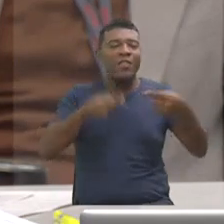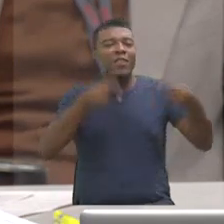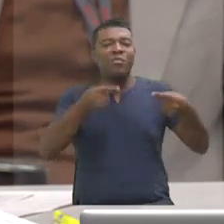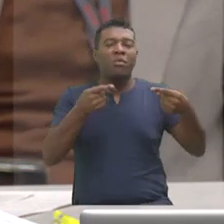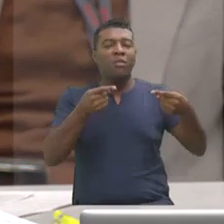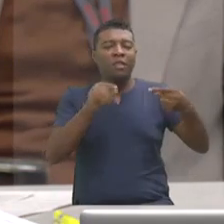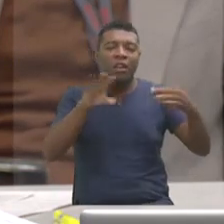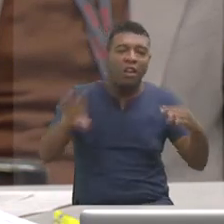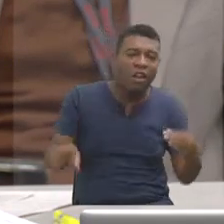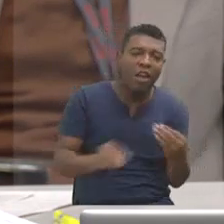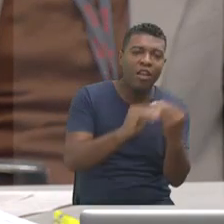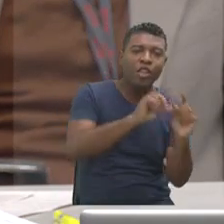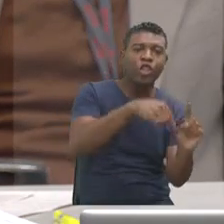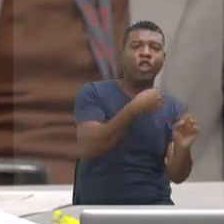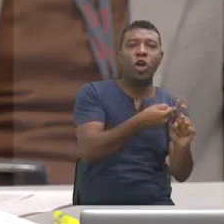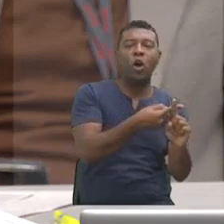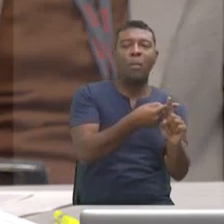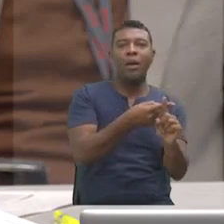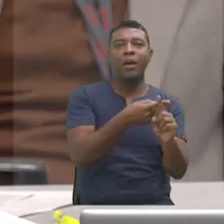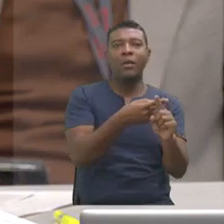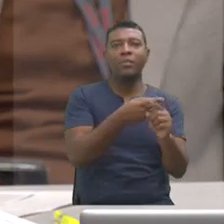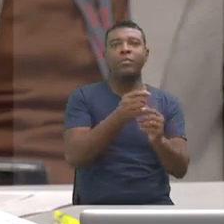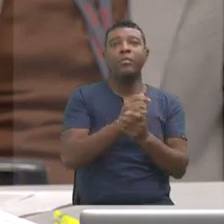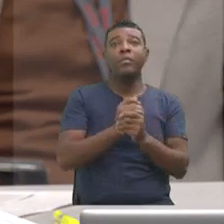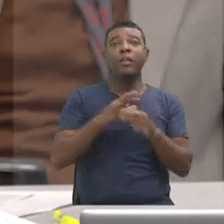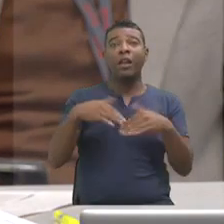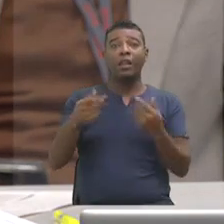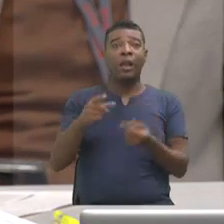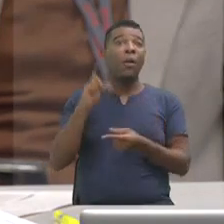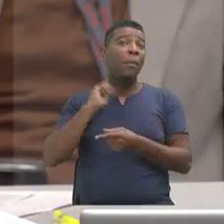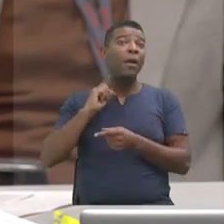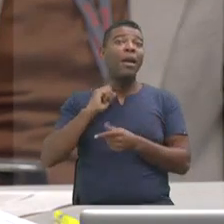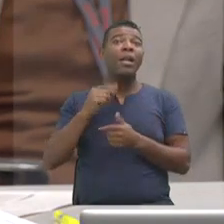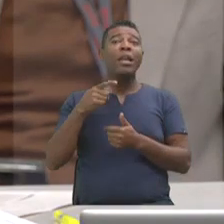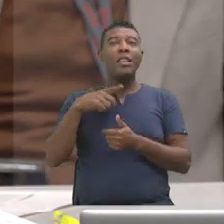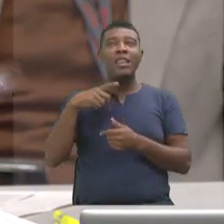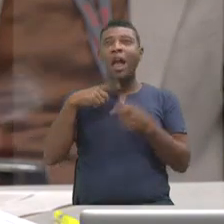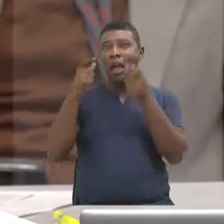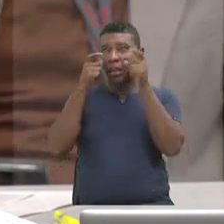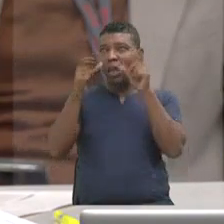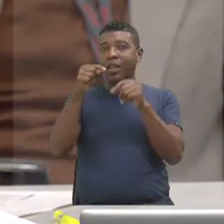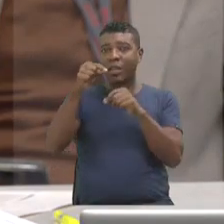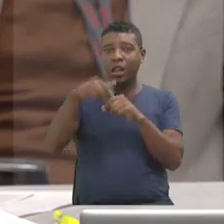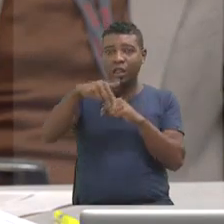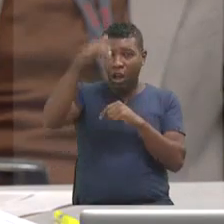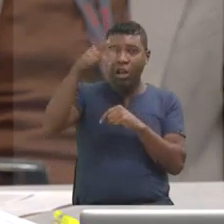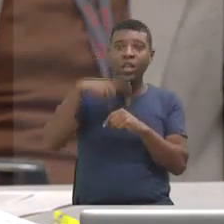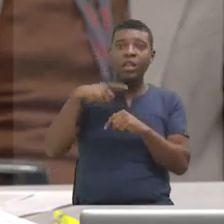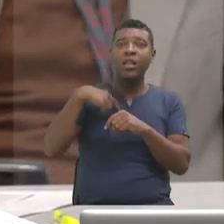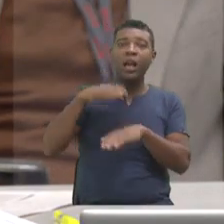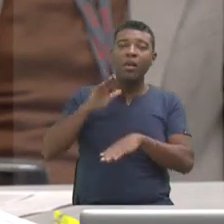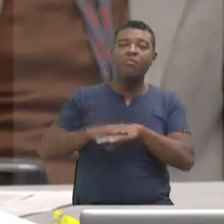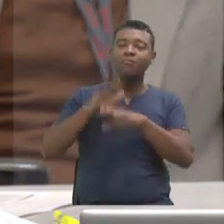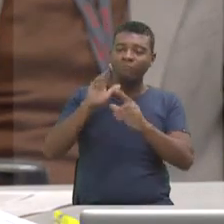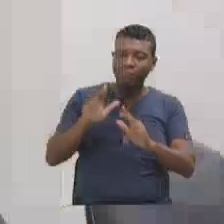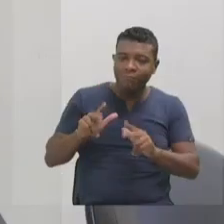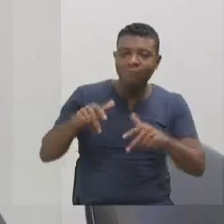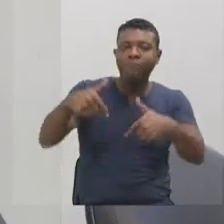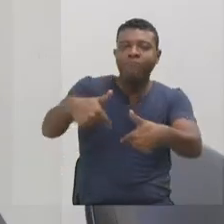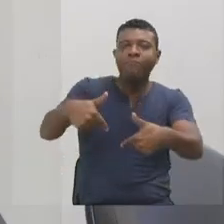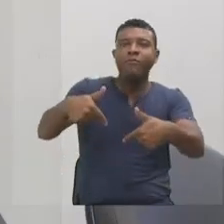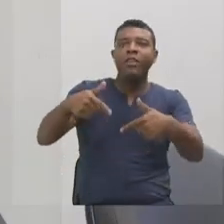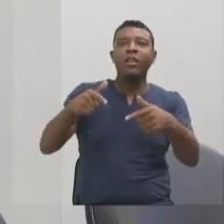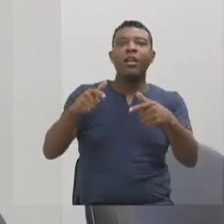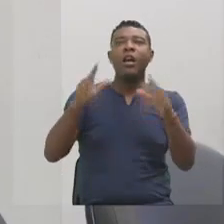o estado de Minas tem interesse no vetor Norte ser mais resolutivo e a gente fica feliz de ter uma deputada que que luta